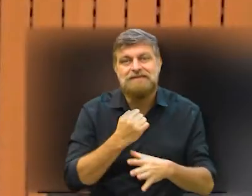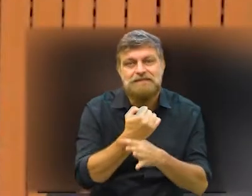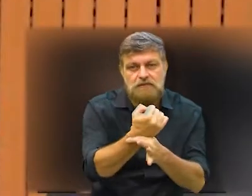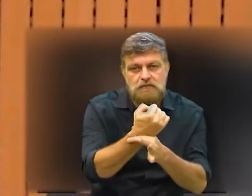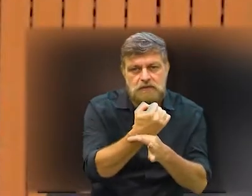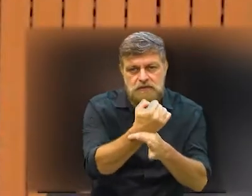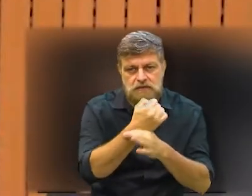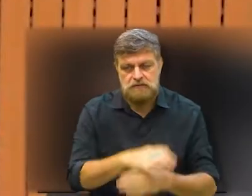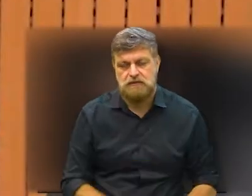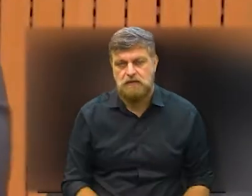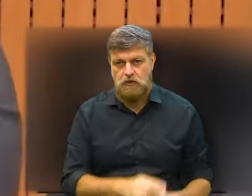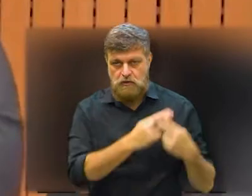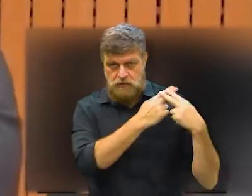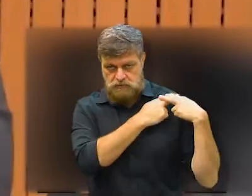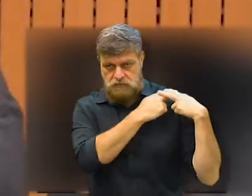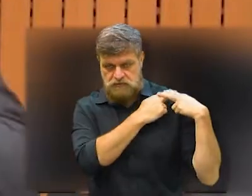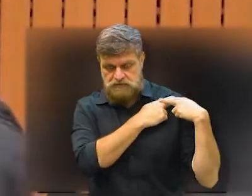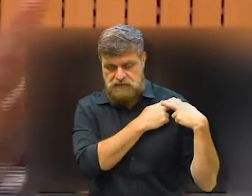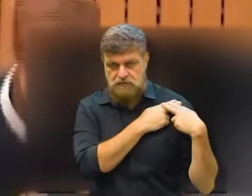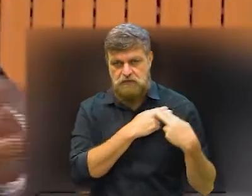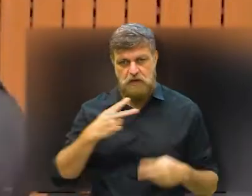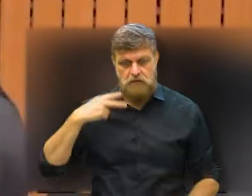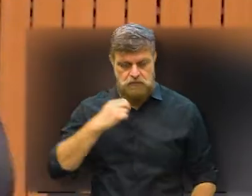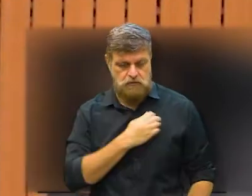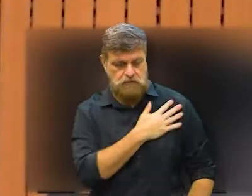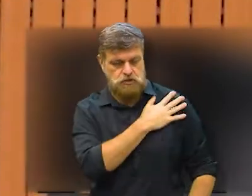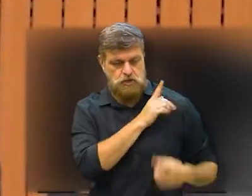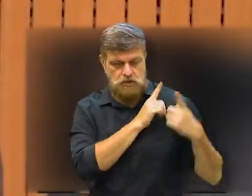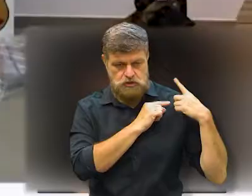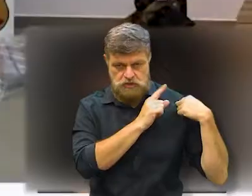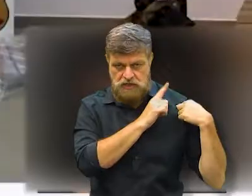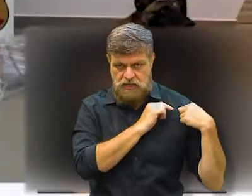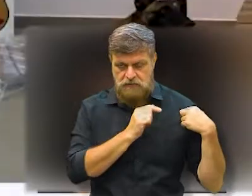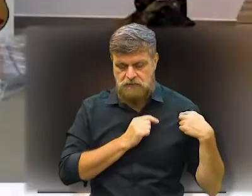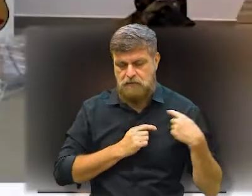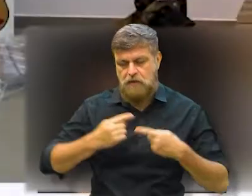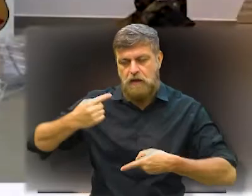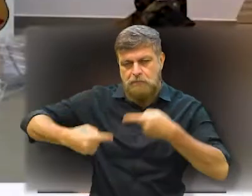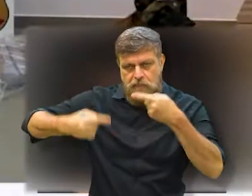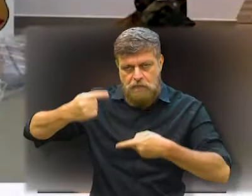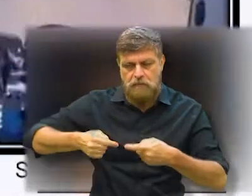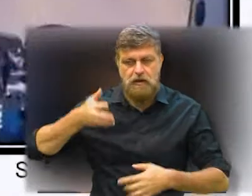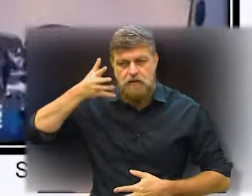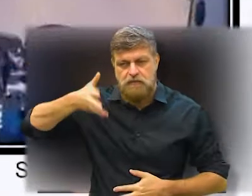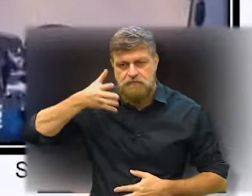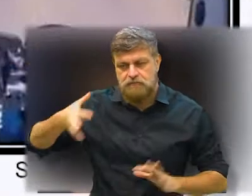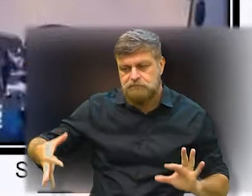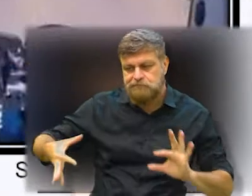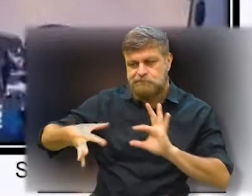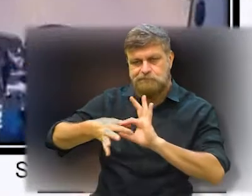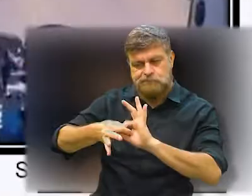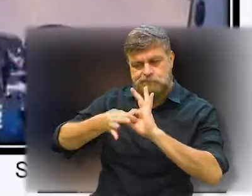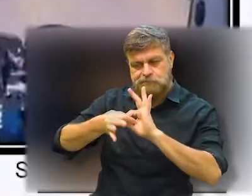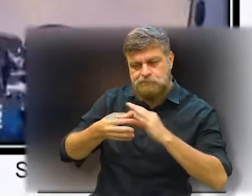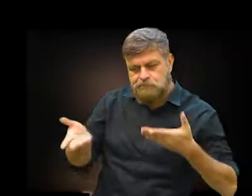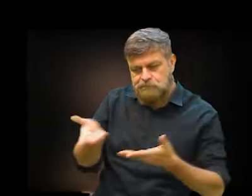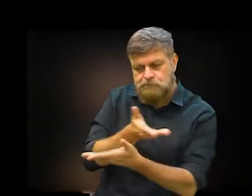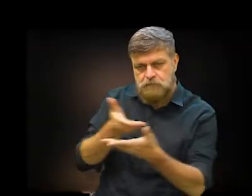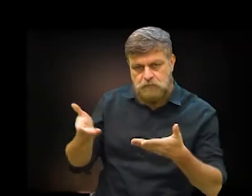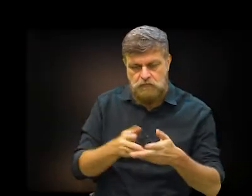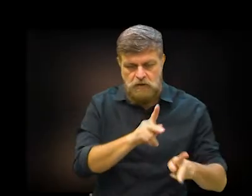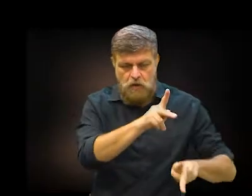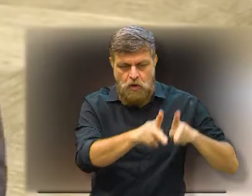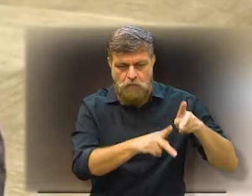Para o presidente da comissão, o vereador Major Jaime, encontros como esse ajudam a fortalecer os laços das forças com